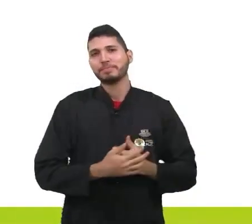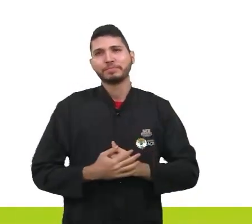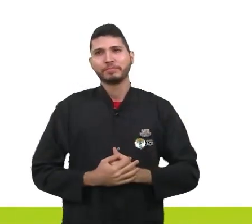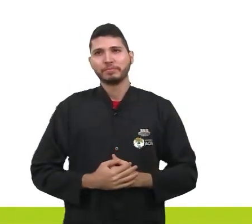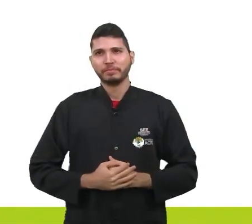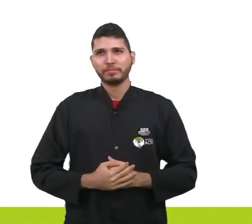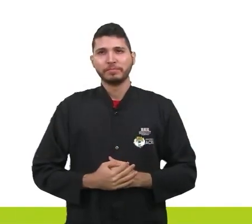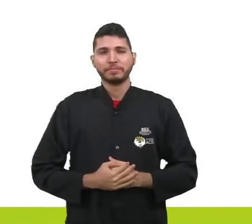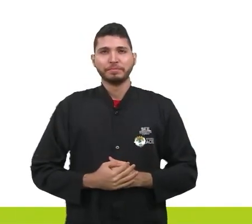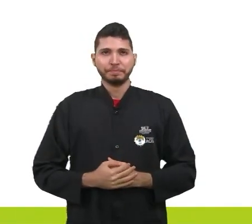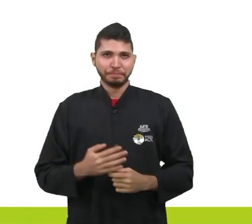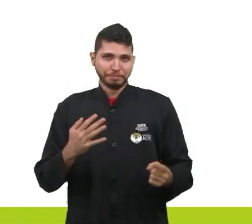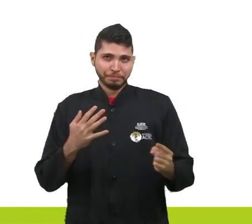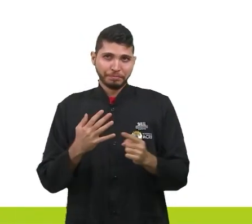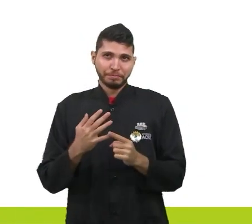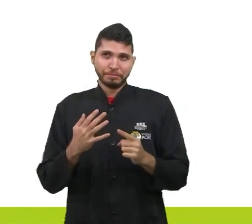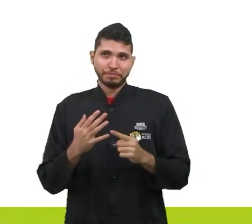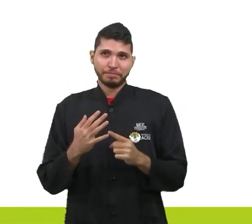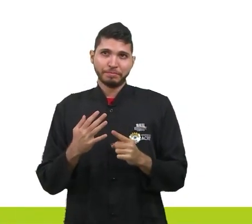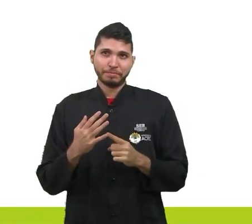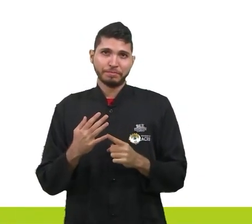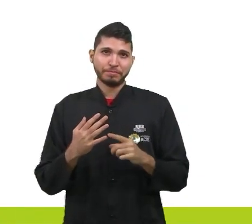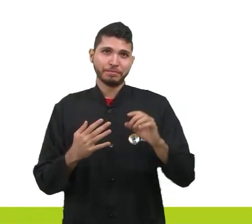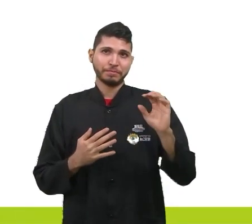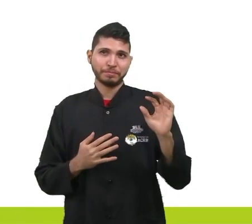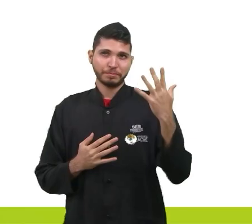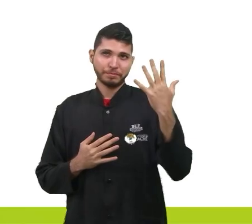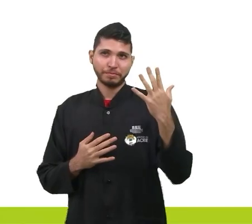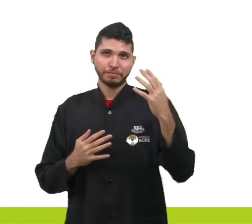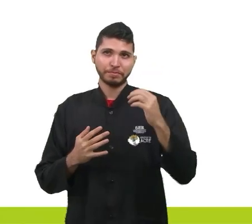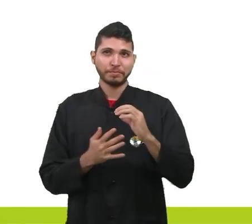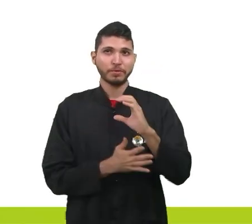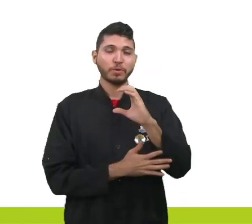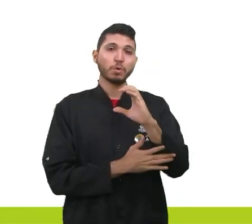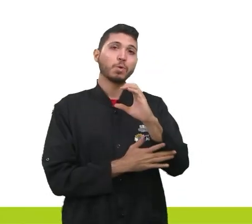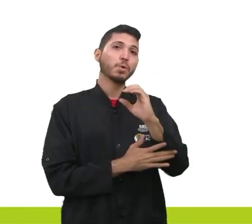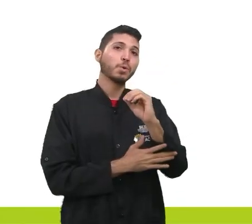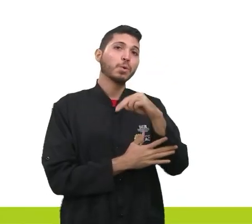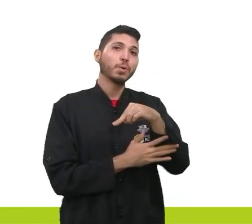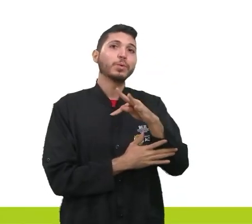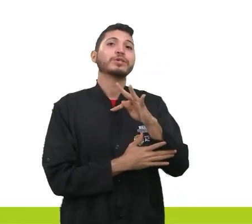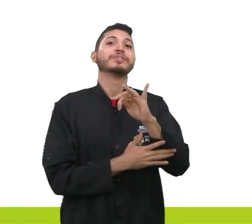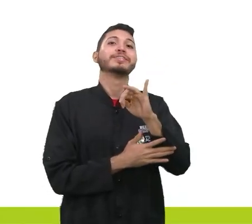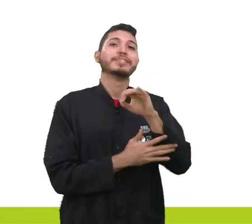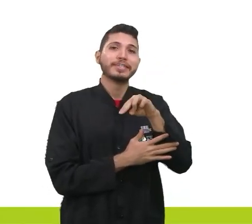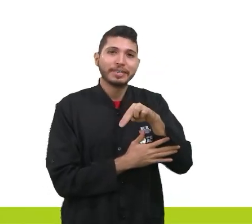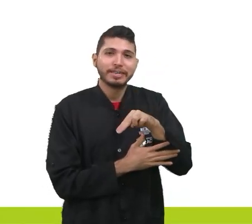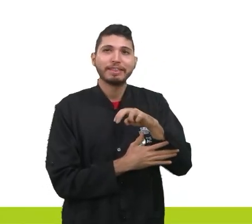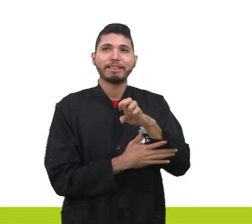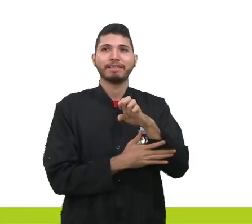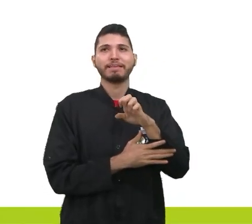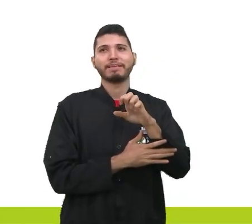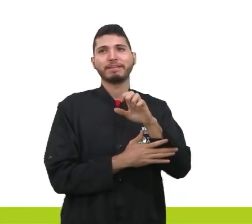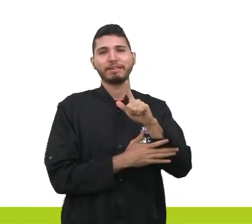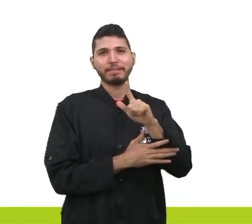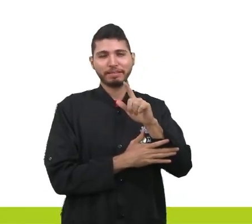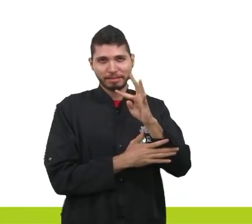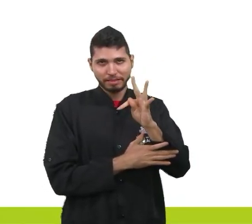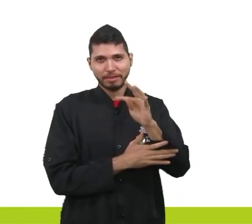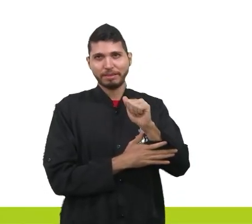que influencia o clima é chamado de continentalidade e maritimidade.